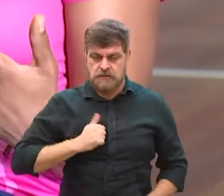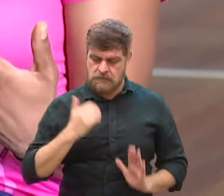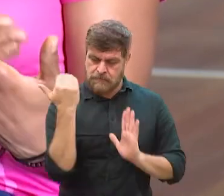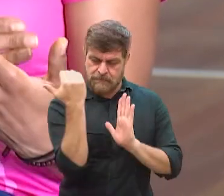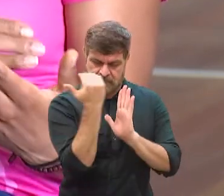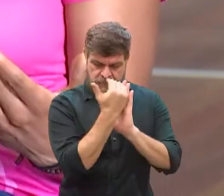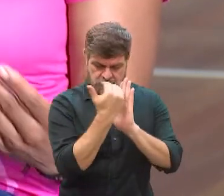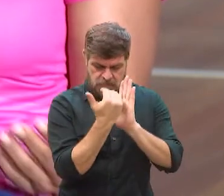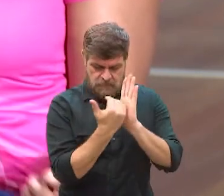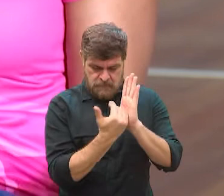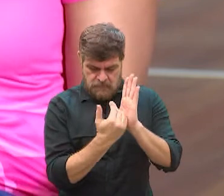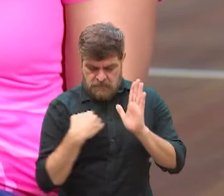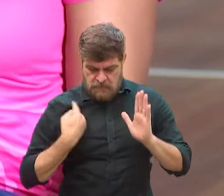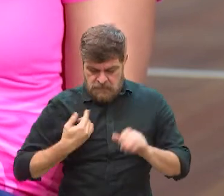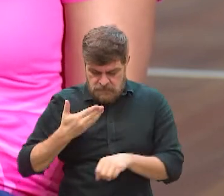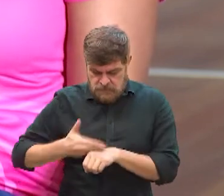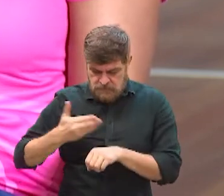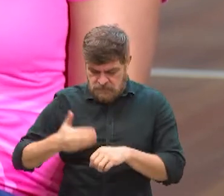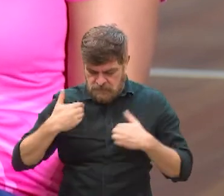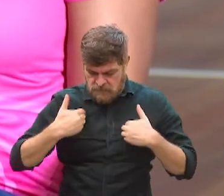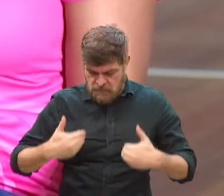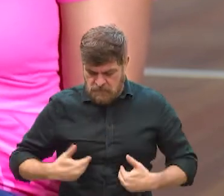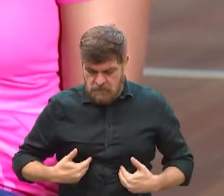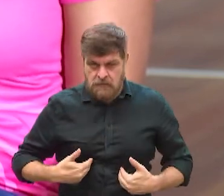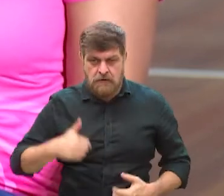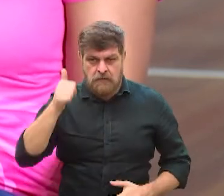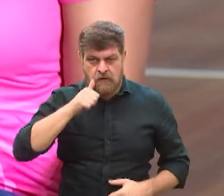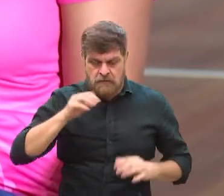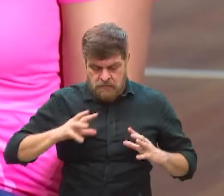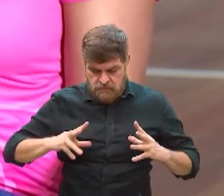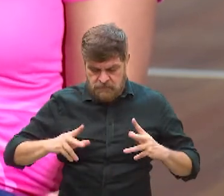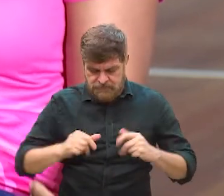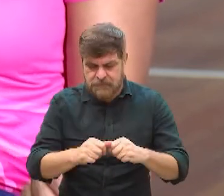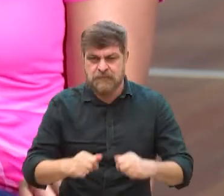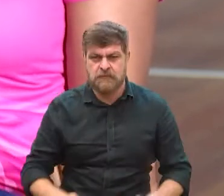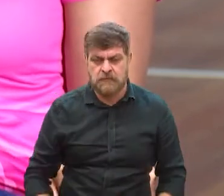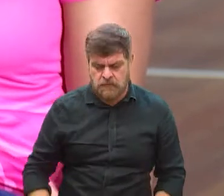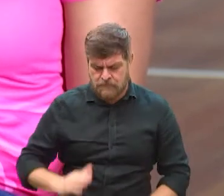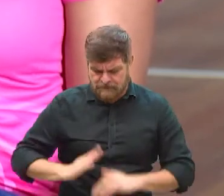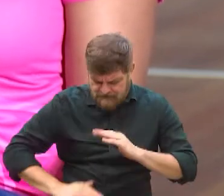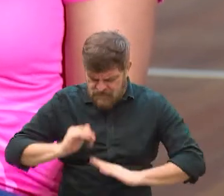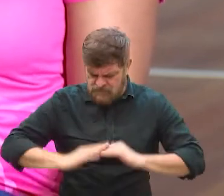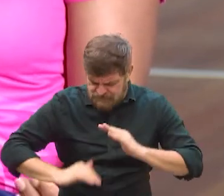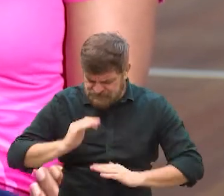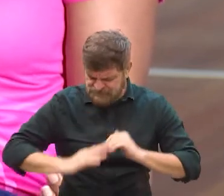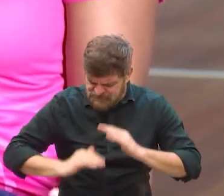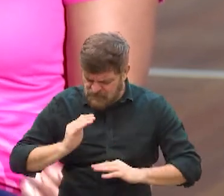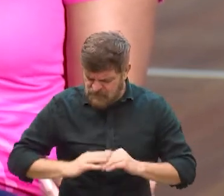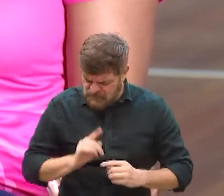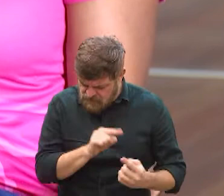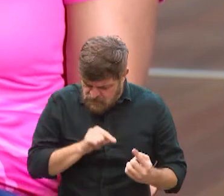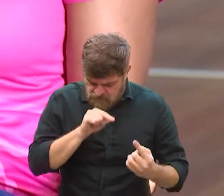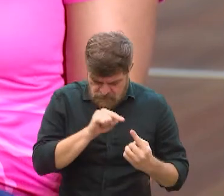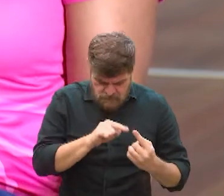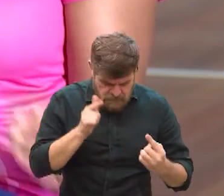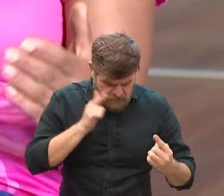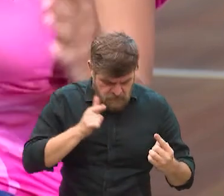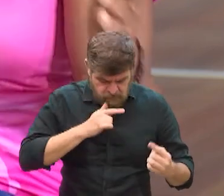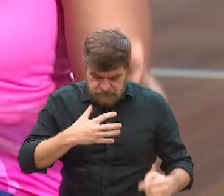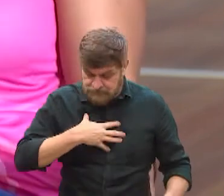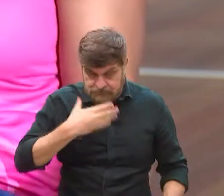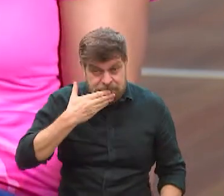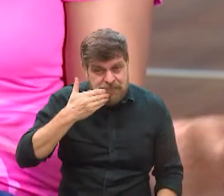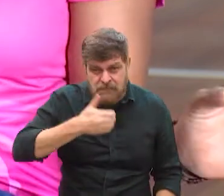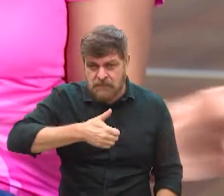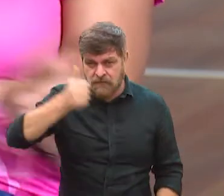planejamento físico para fazer, então todas as meninas estavam fazendo, todas se dedicando para procurar estar da melhor